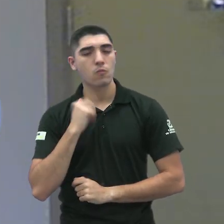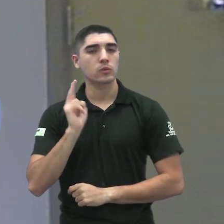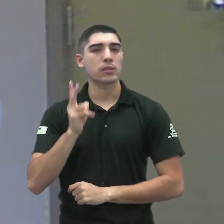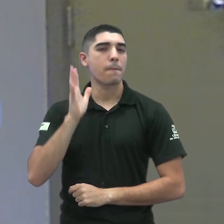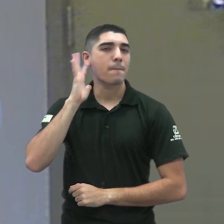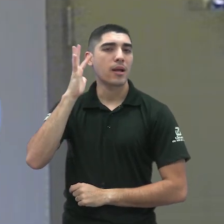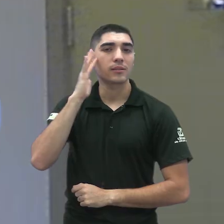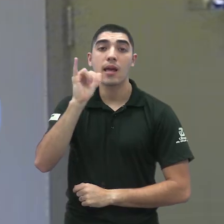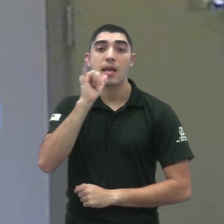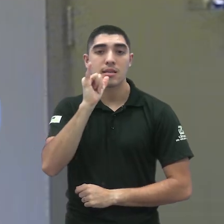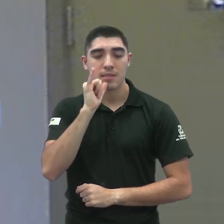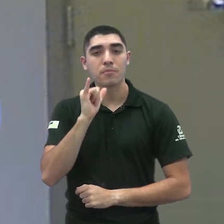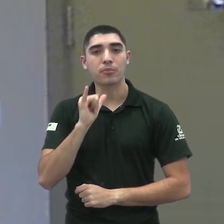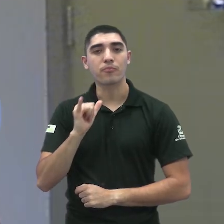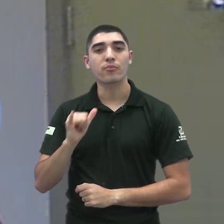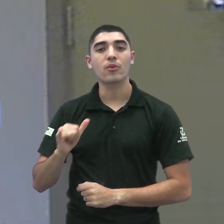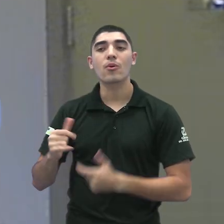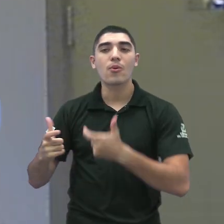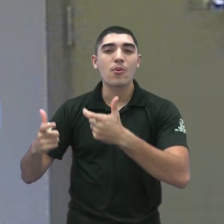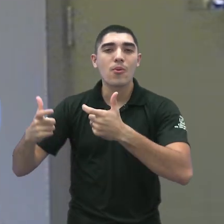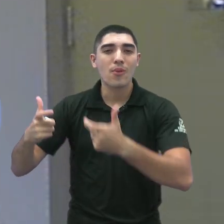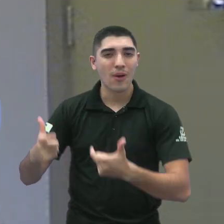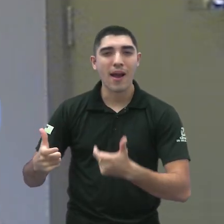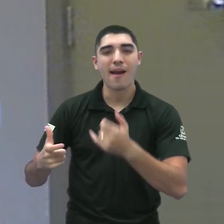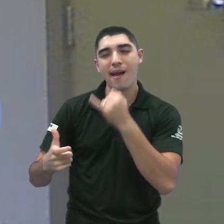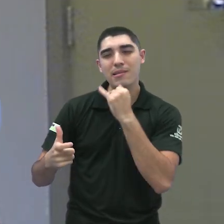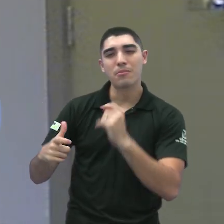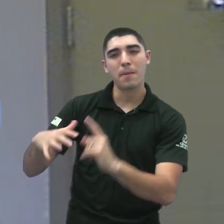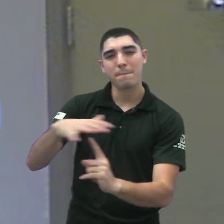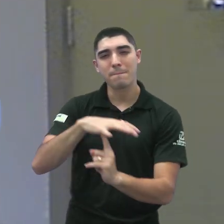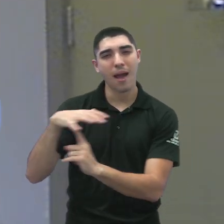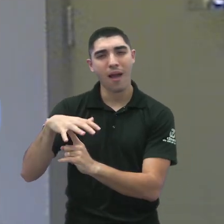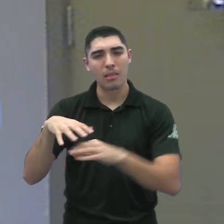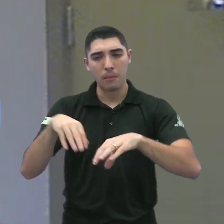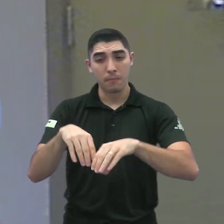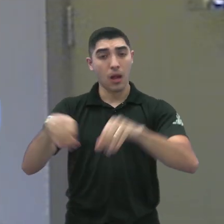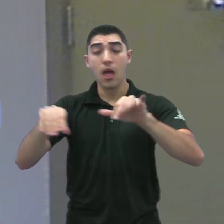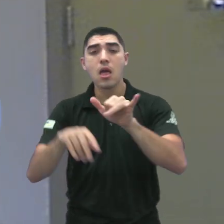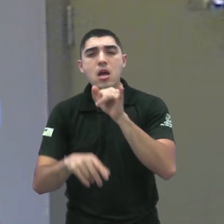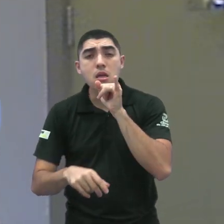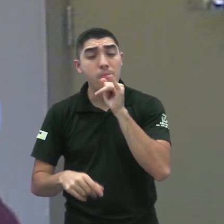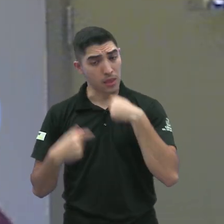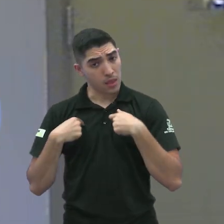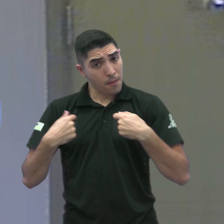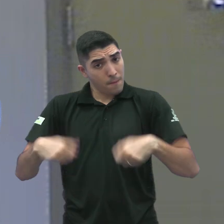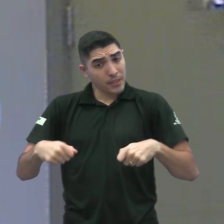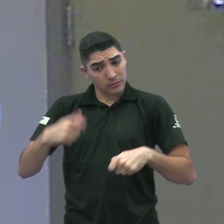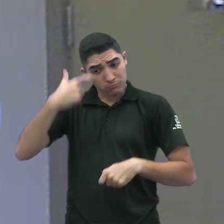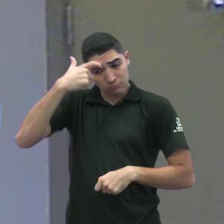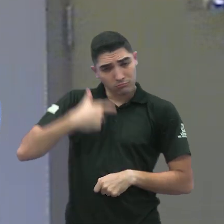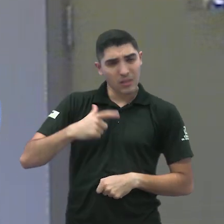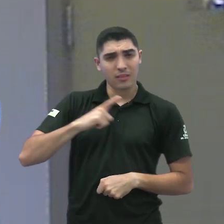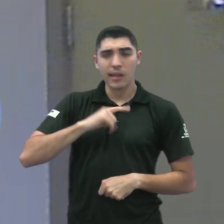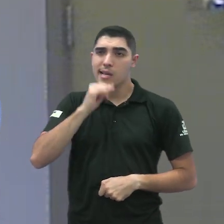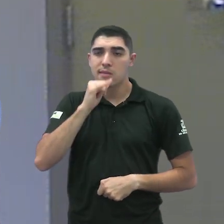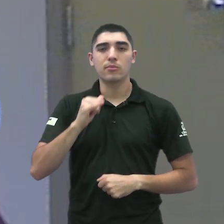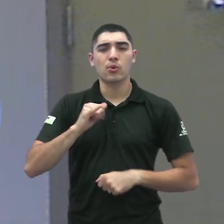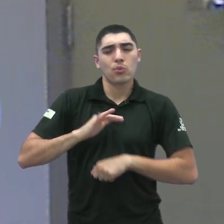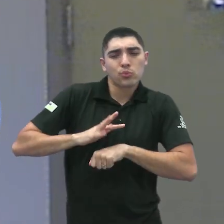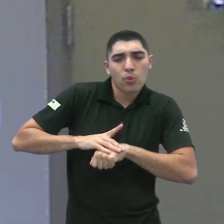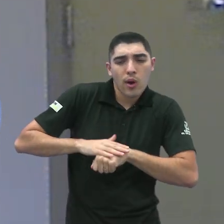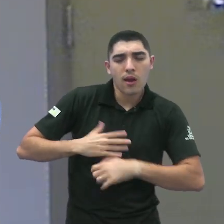de pensar muito é o quarto empoeirado, né? Muitas vezes a gente precisa sim se tratar da nossa